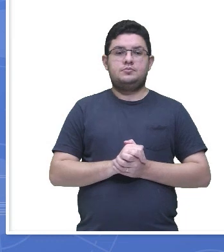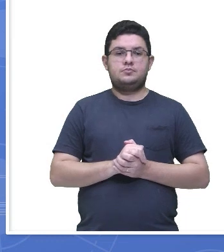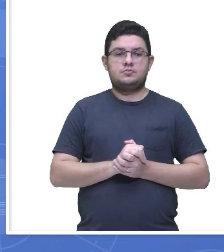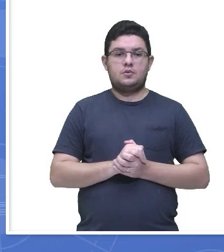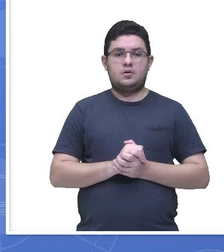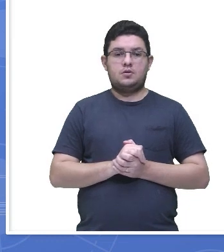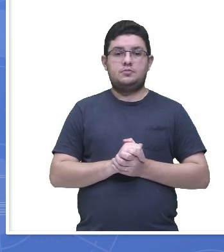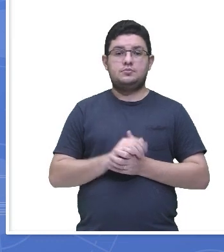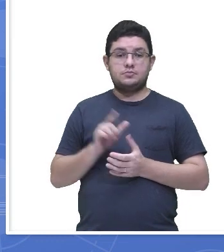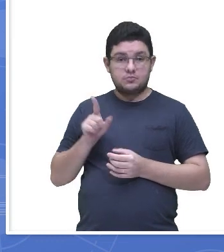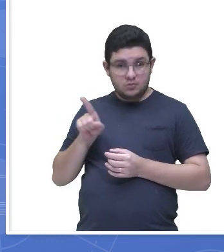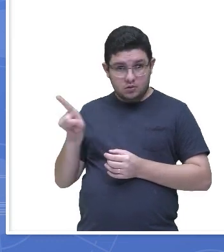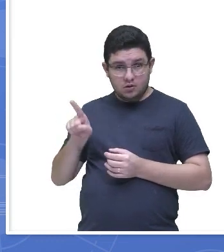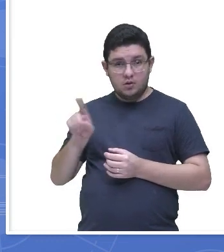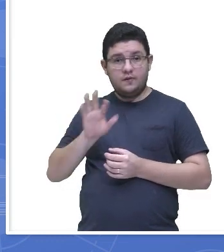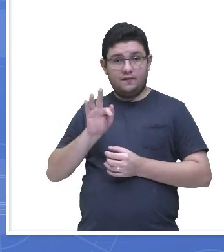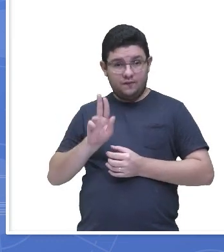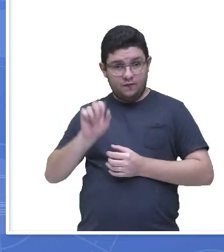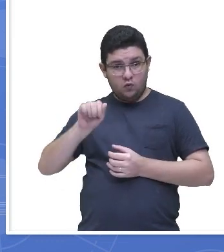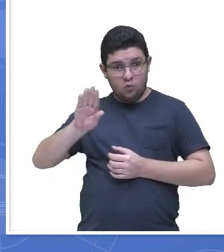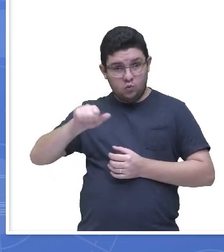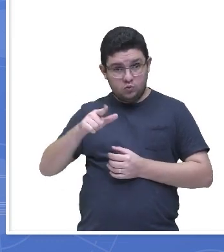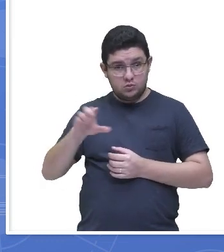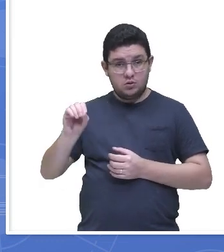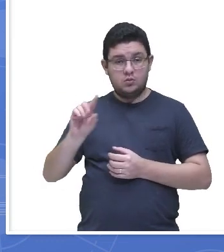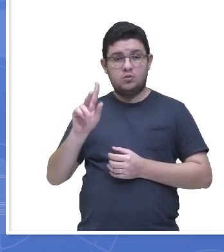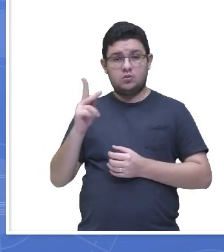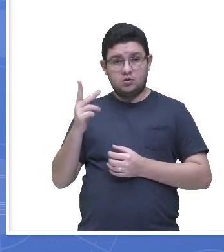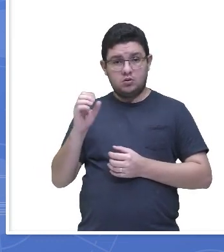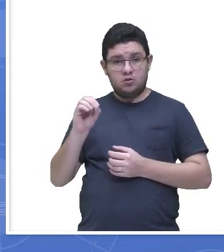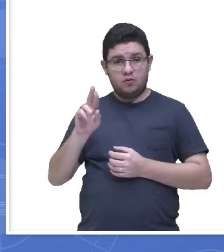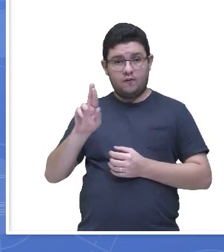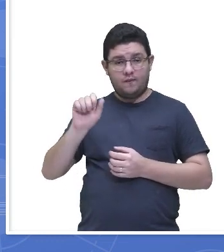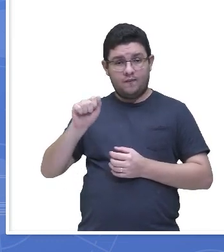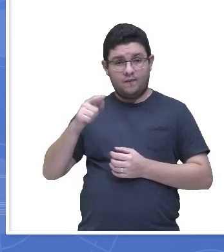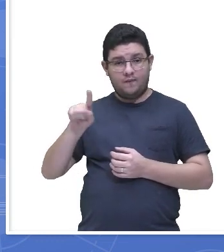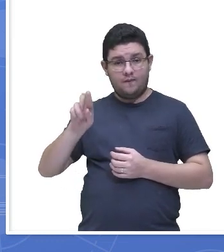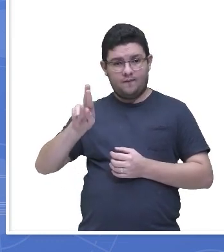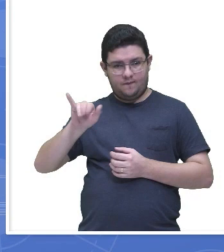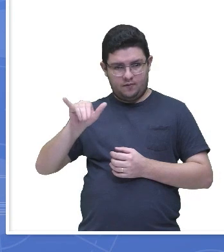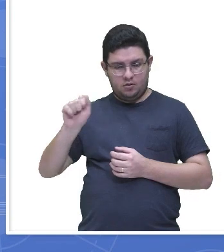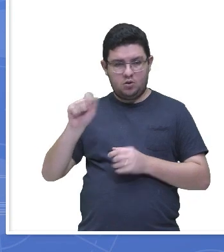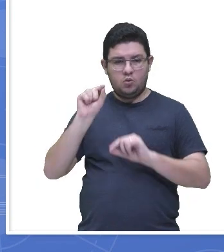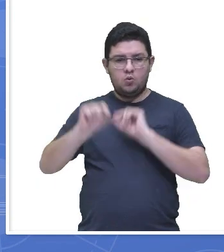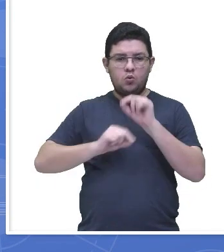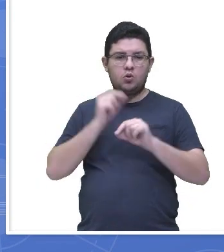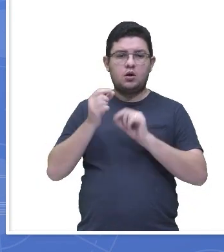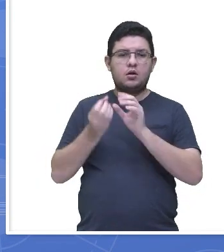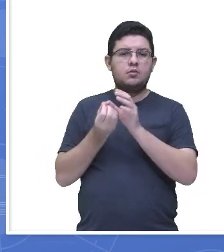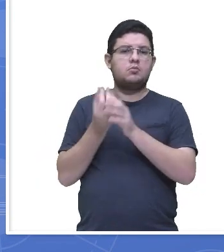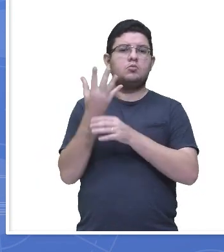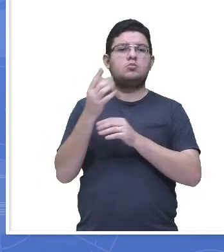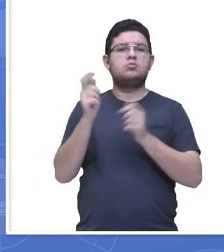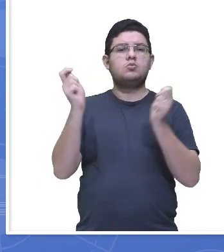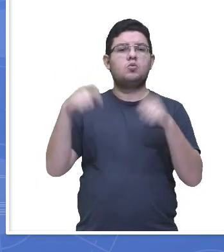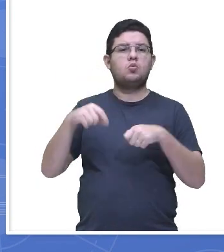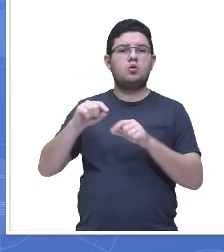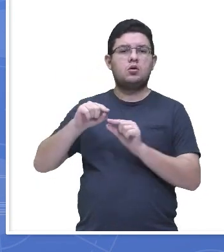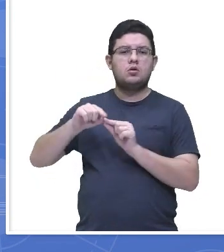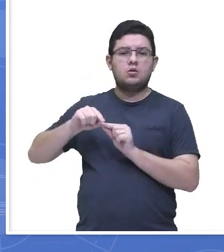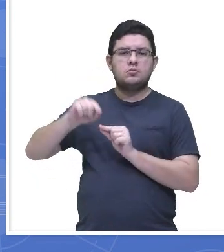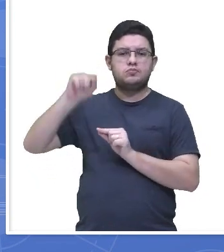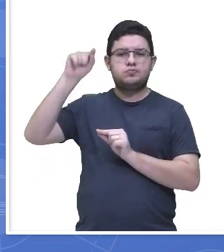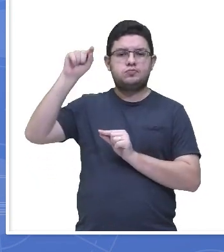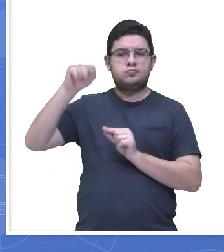Essa função horária da posição, ela gera gráficos da posição que são representados por funções do primeiro